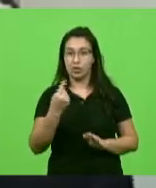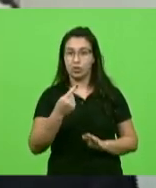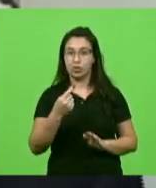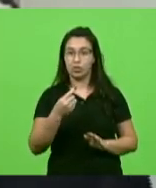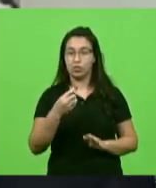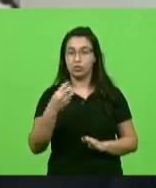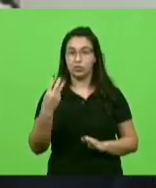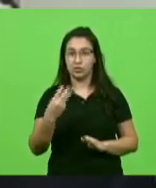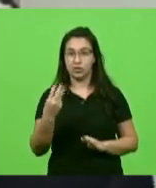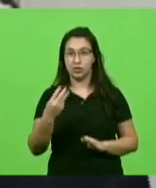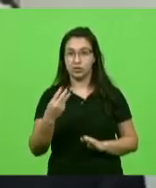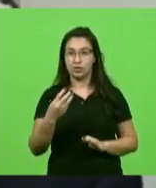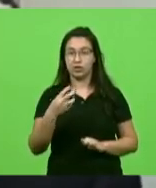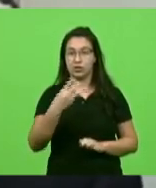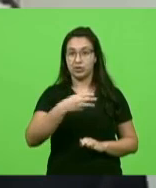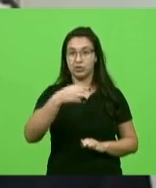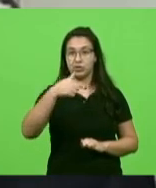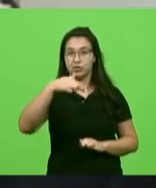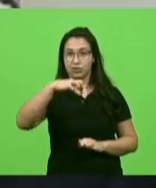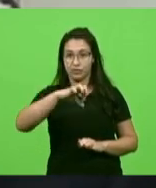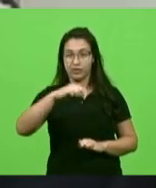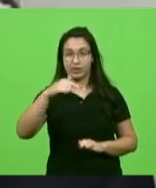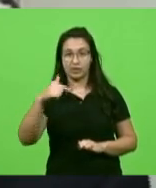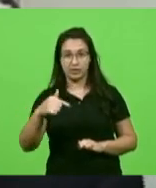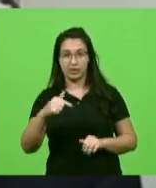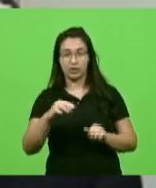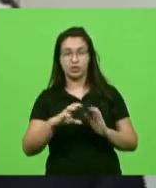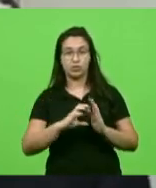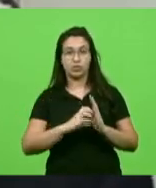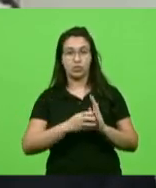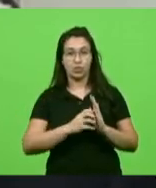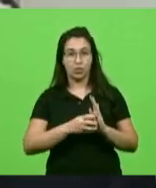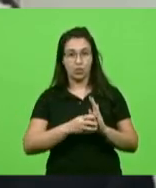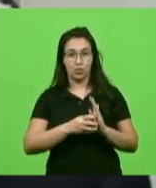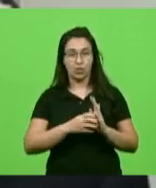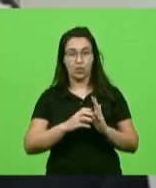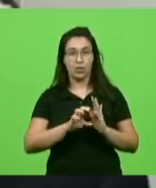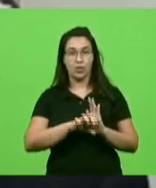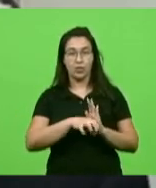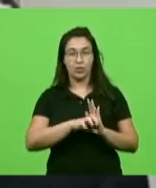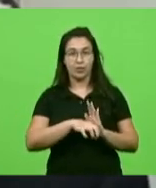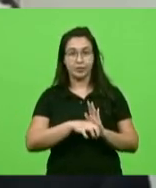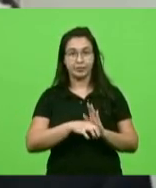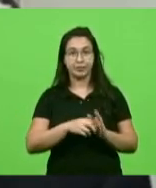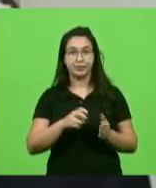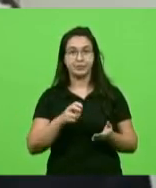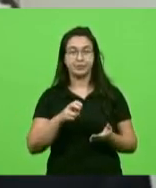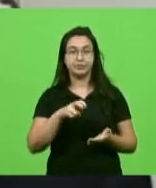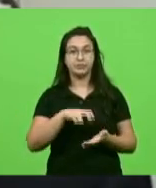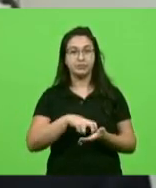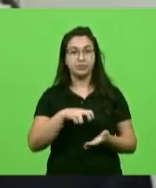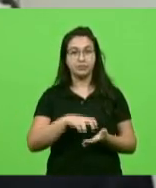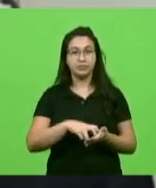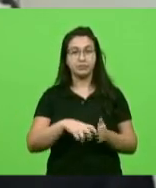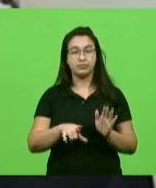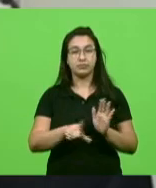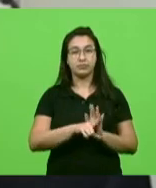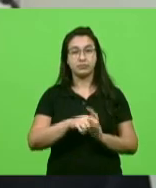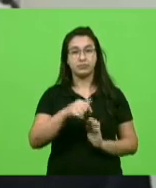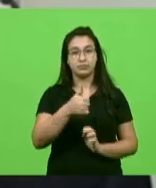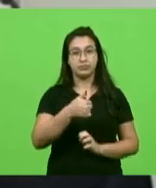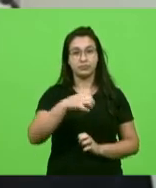397 e tem três do Código Processo Penal também do artigo 48 e 79 da